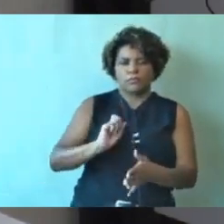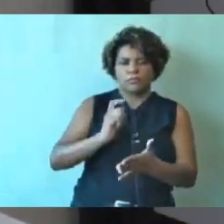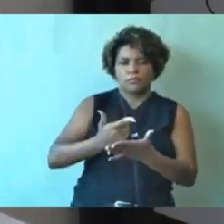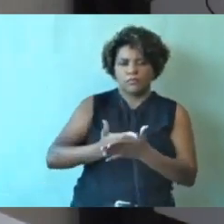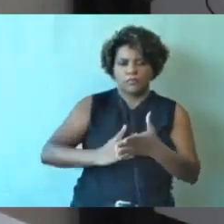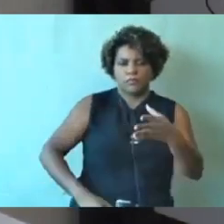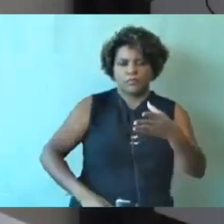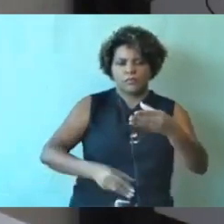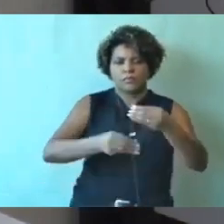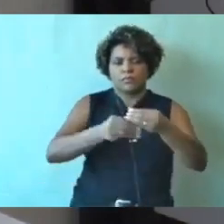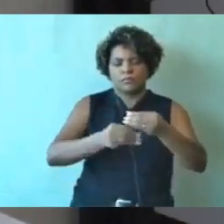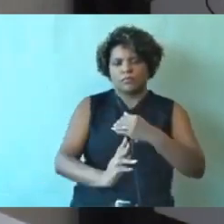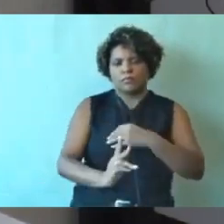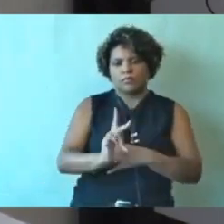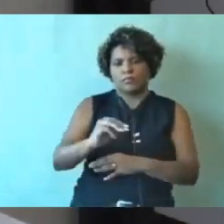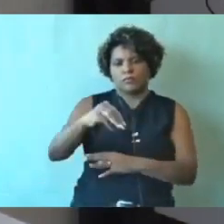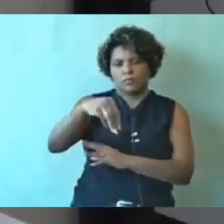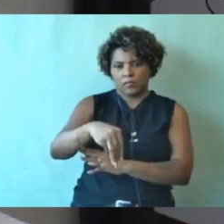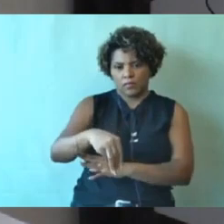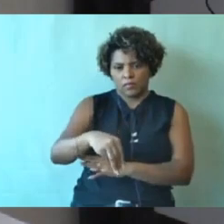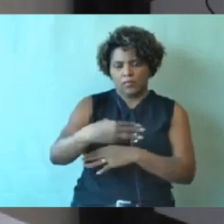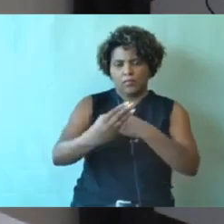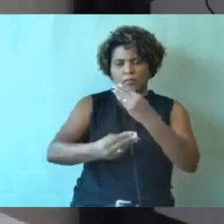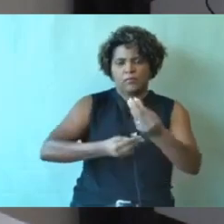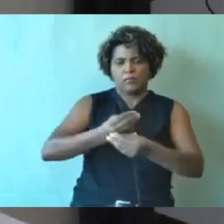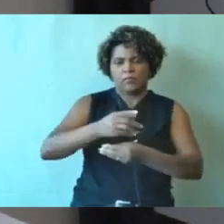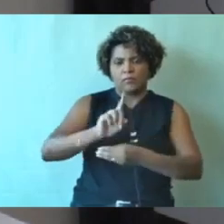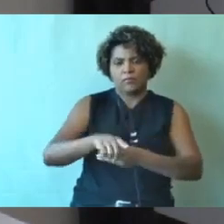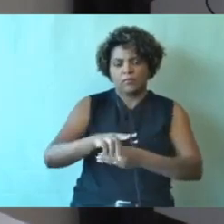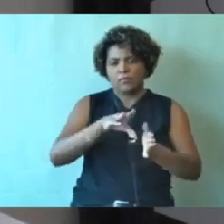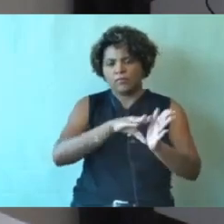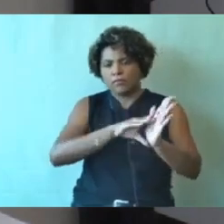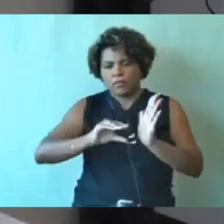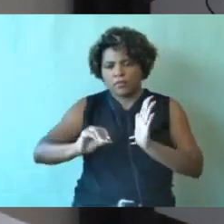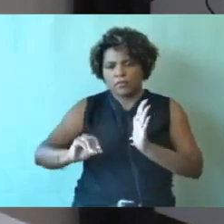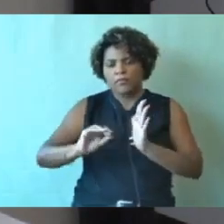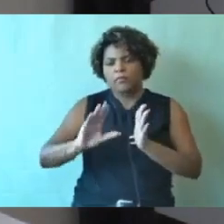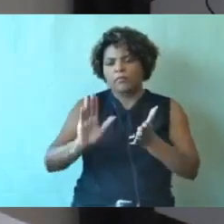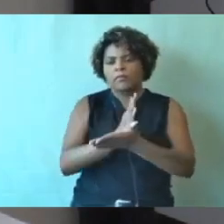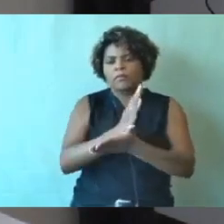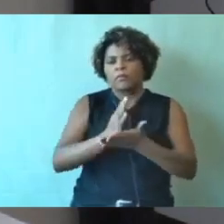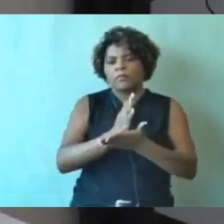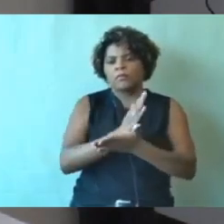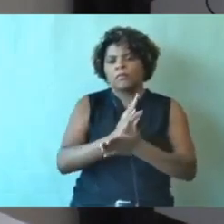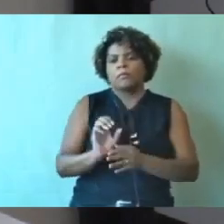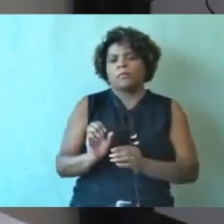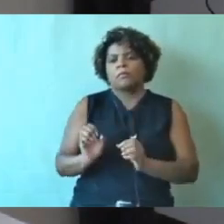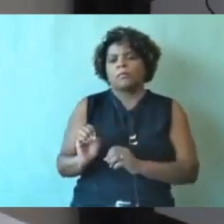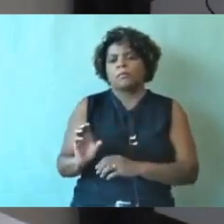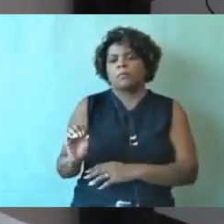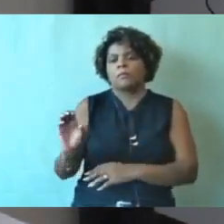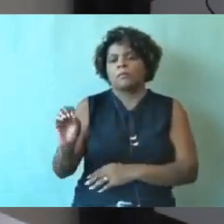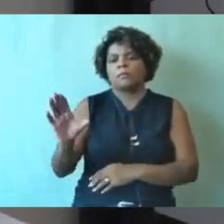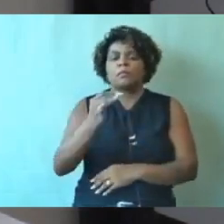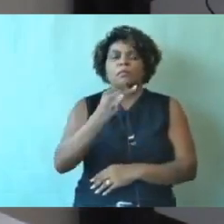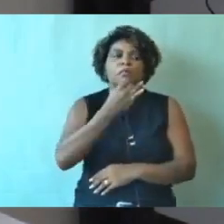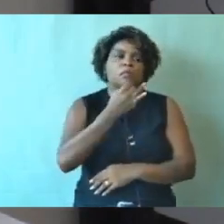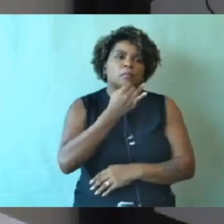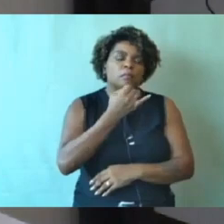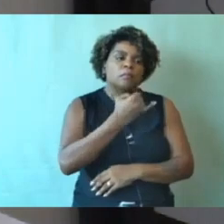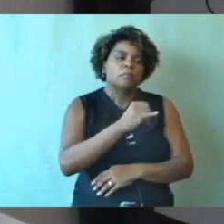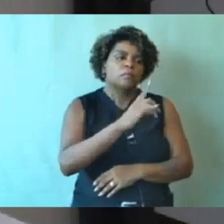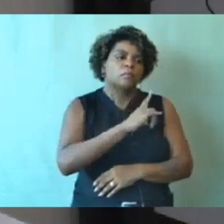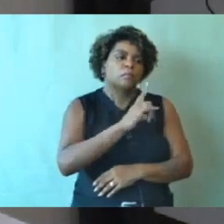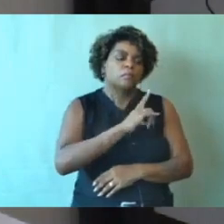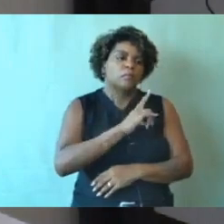rodado e quando ela faz a glosa de algumas dessas viagens. Ou seja, Se ela está glosando viagens específicas,